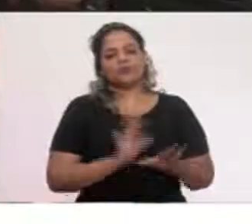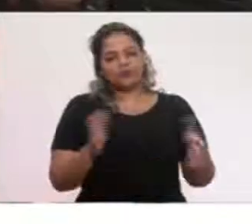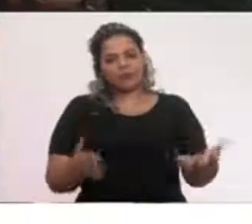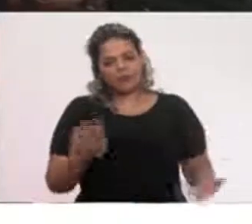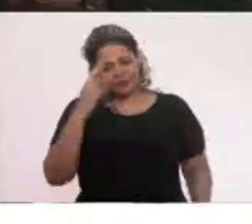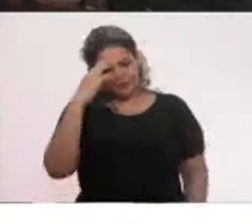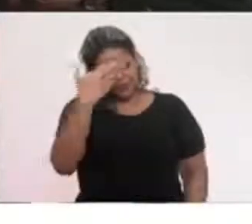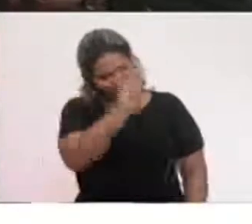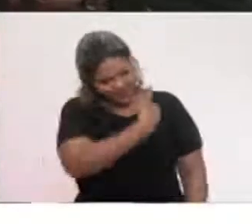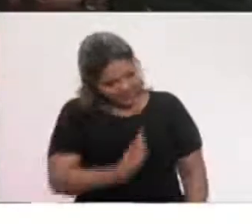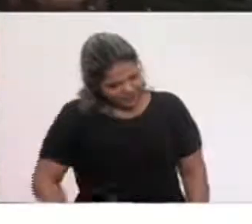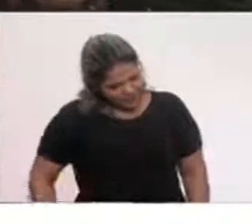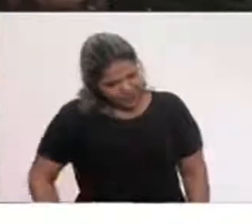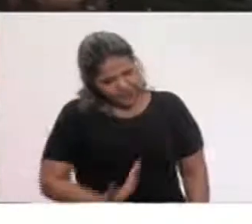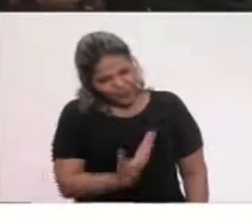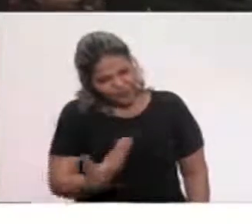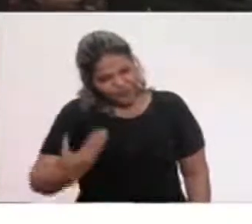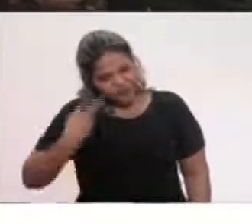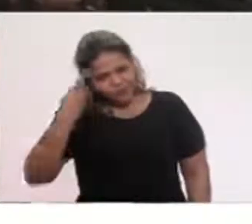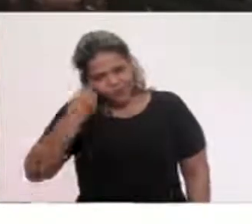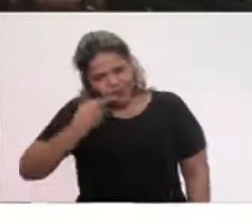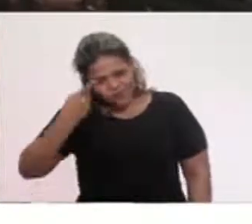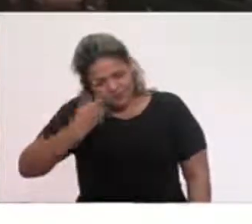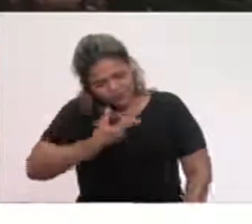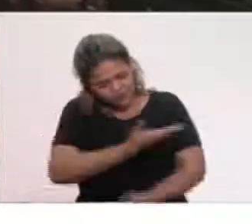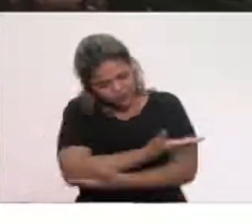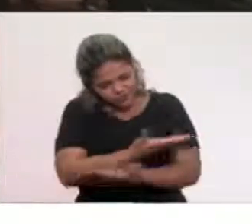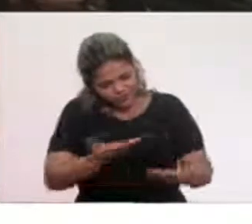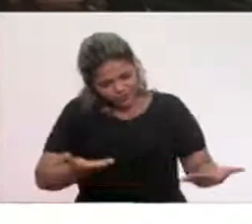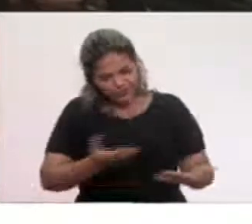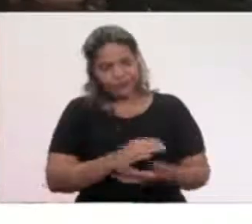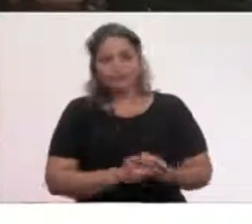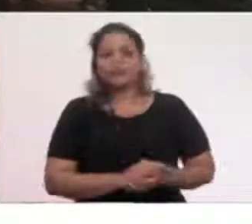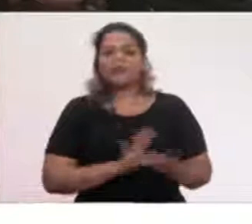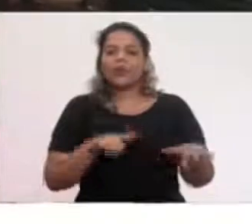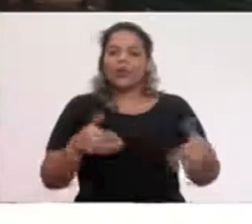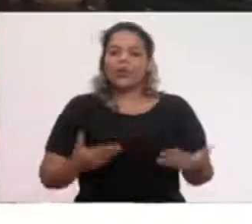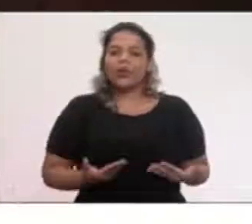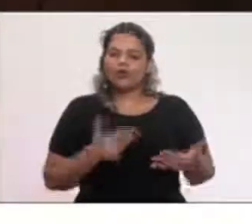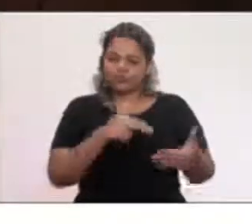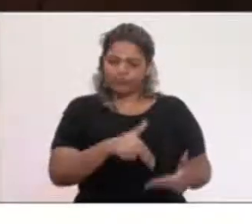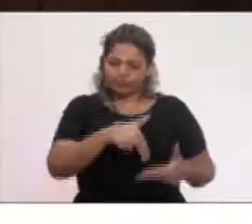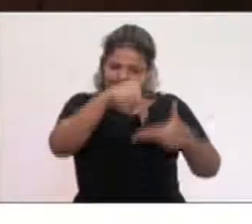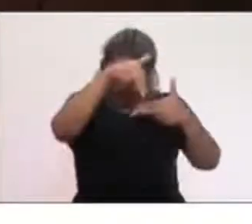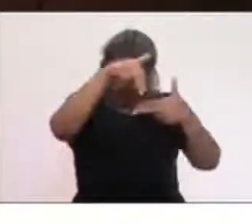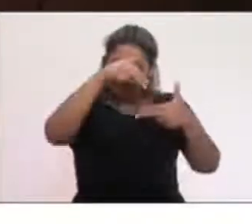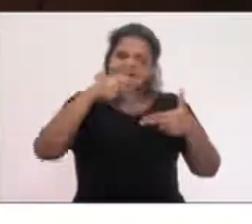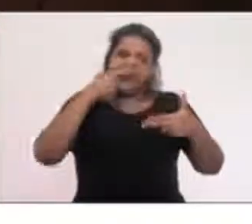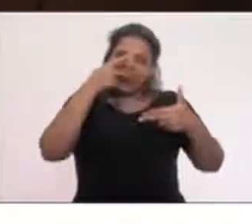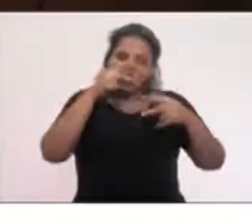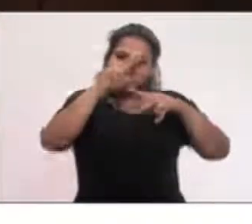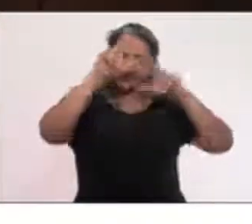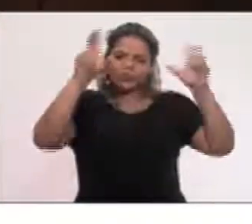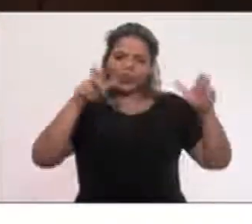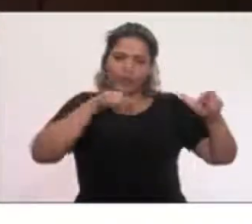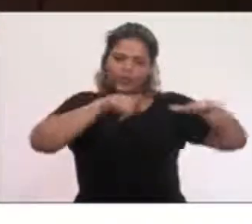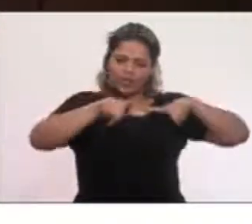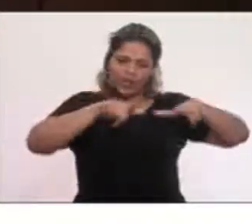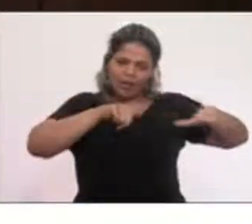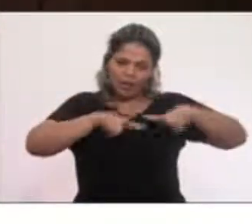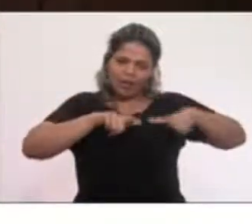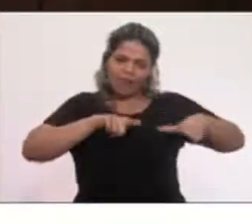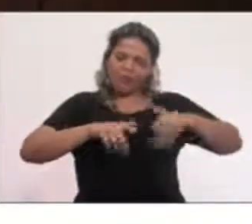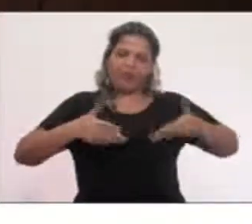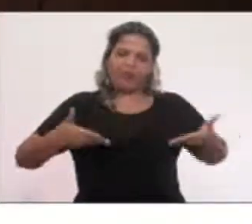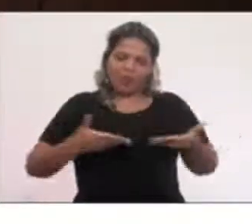Senhor presidente, demais deputados, demais deputadas, hoje eu venho ao plenário para falar sobre os trabalhos que tivemos